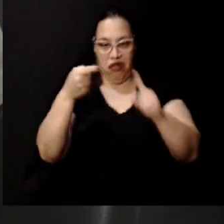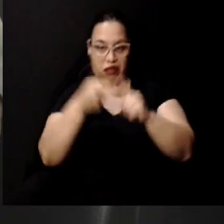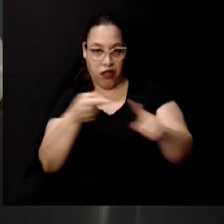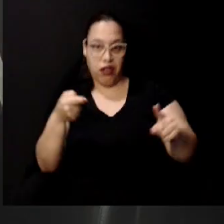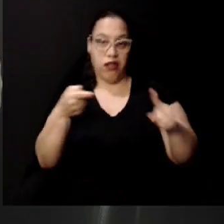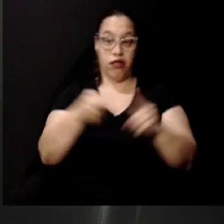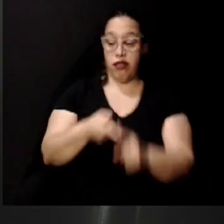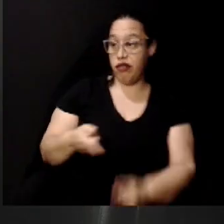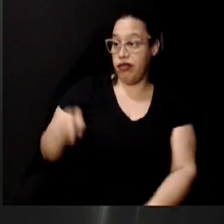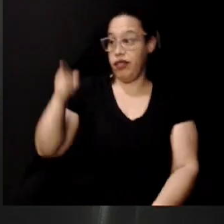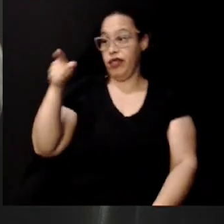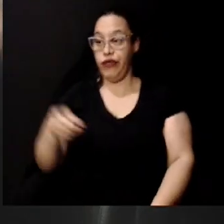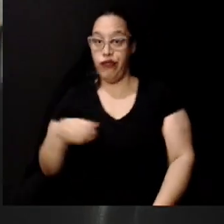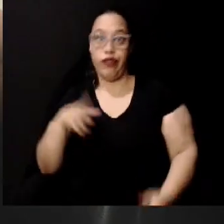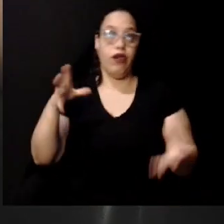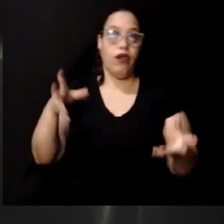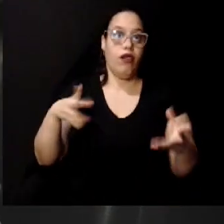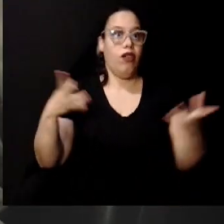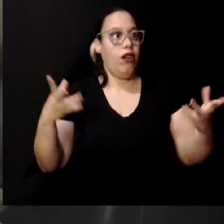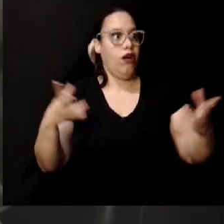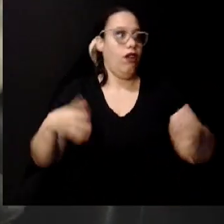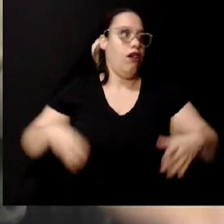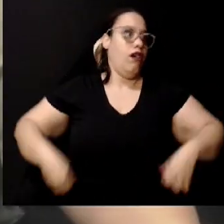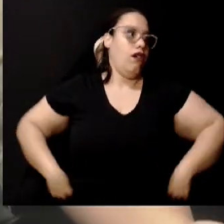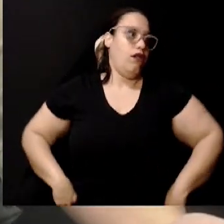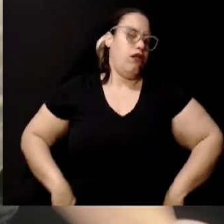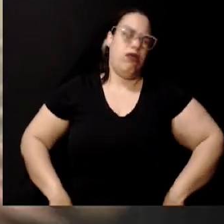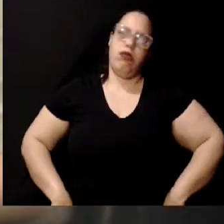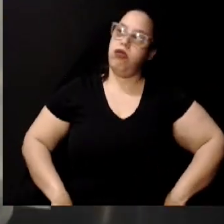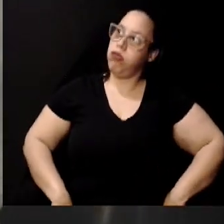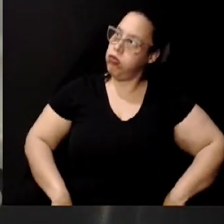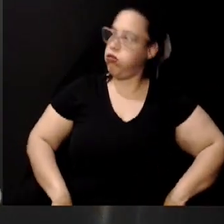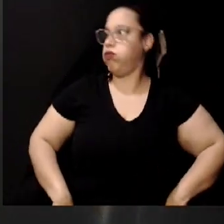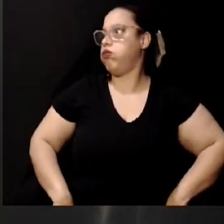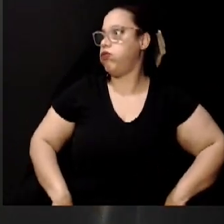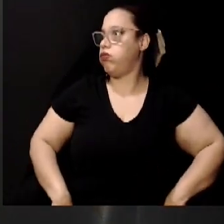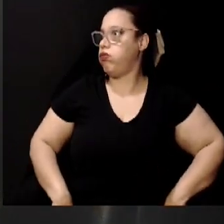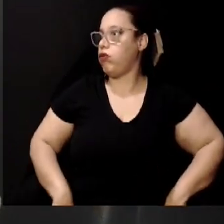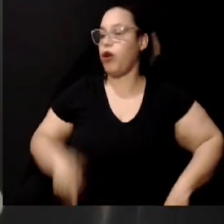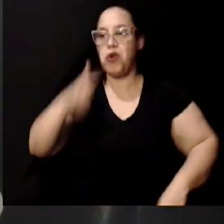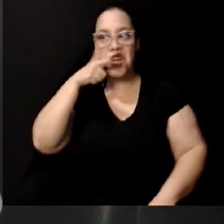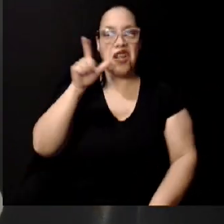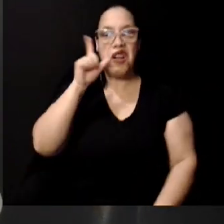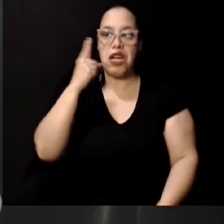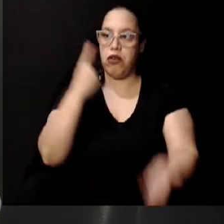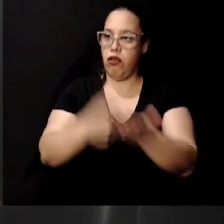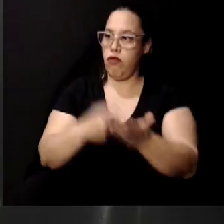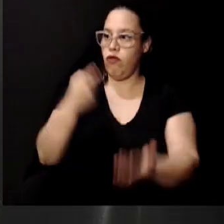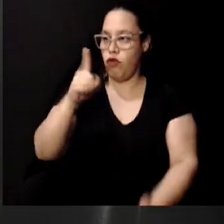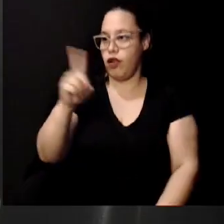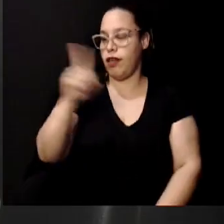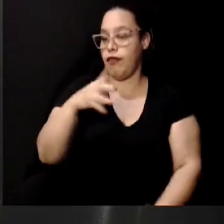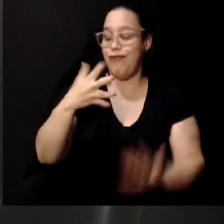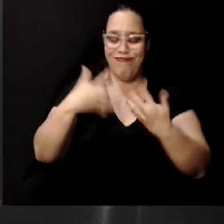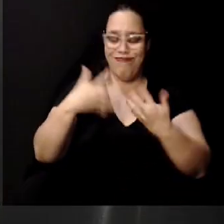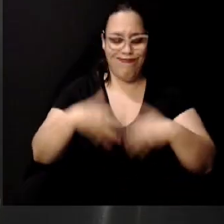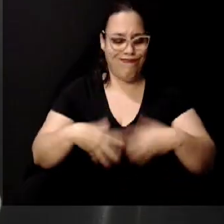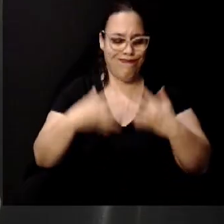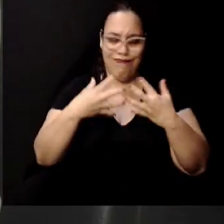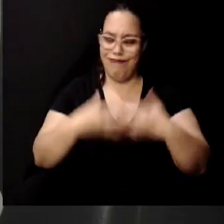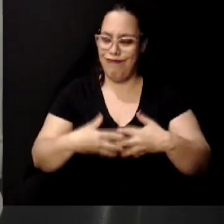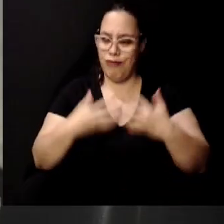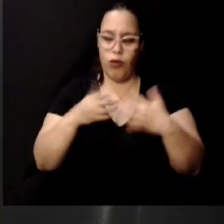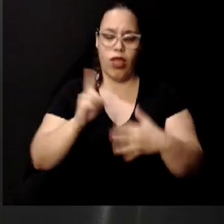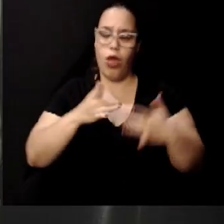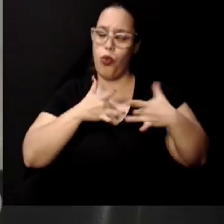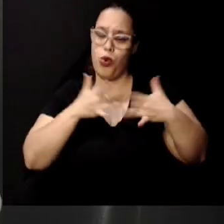fica todo mundo de olho torto porque o cara tá cumprindo a meta, você gera conflitos e não solidariedade na equipe do